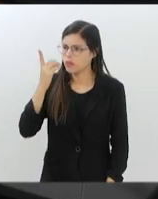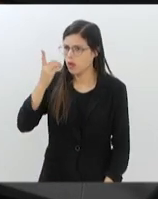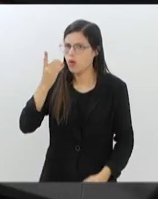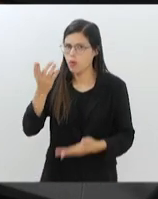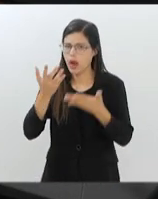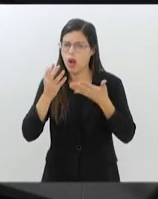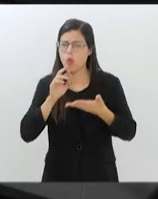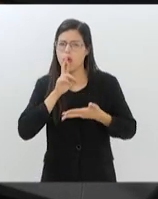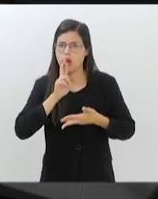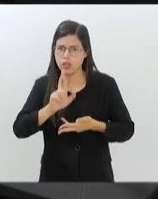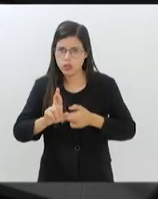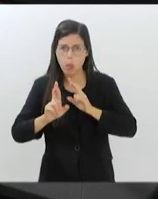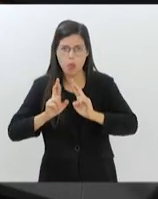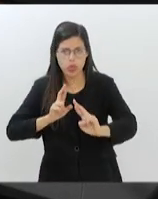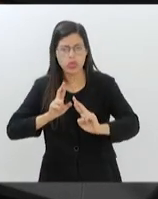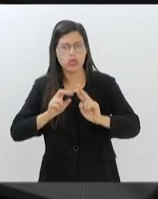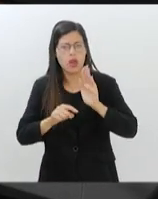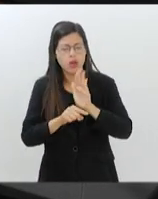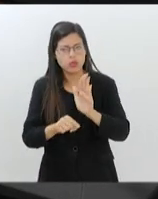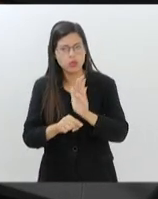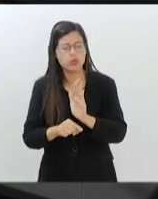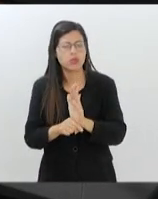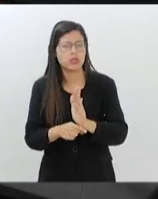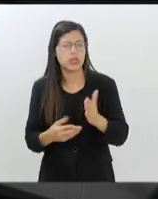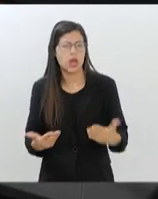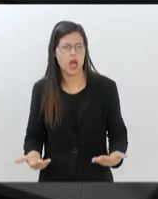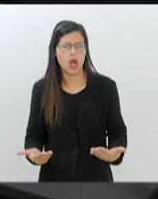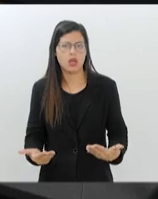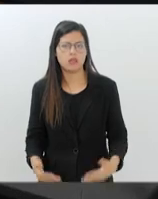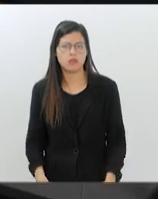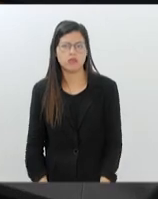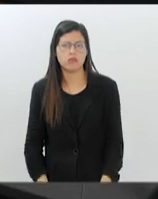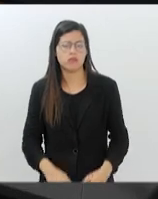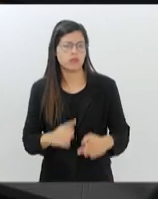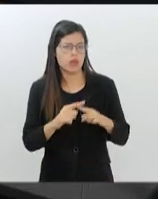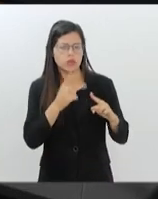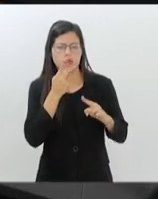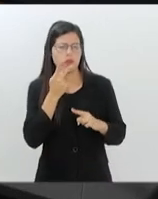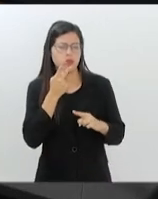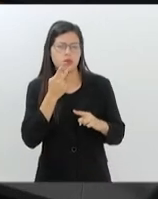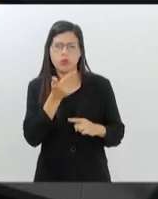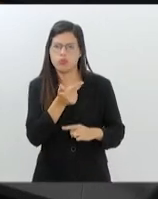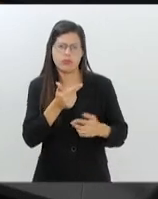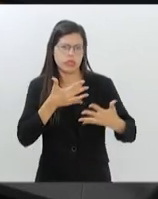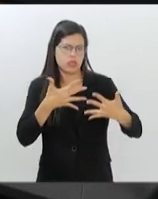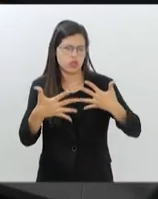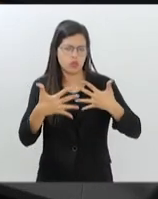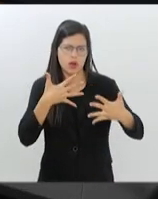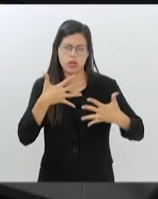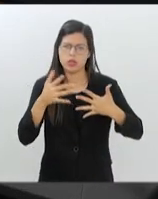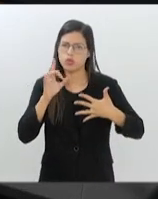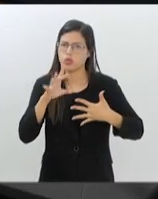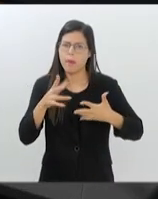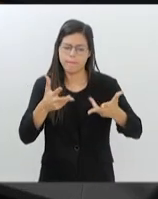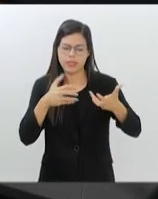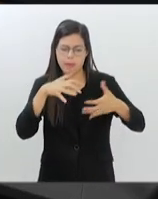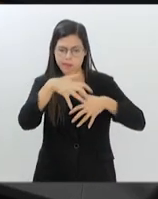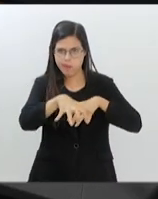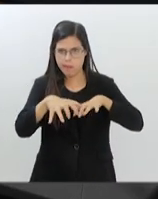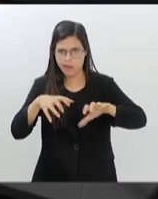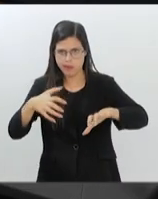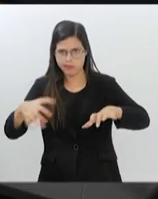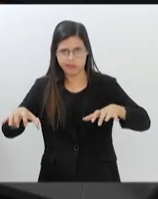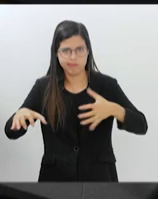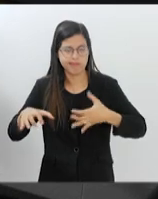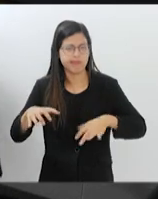responder e contribuir com for mas eu estou lhe afirmando que não existe transparência a gente só enxerga descentralização não sabe